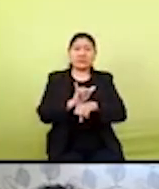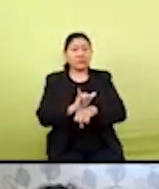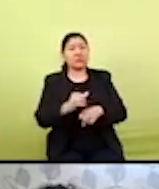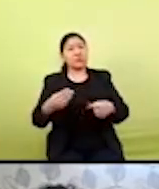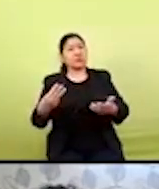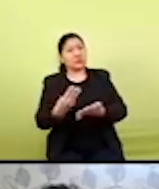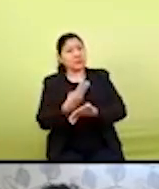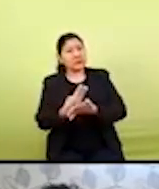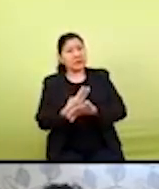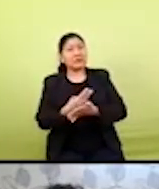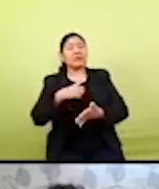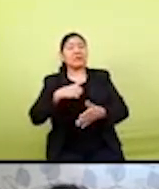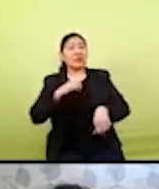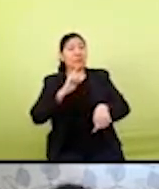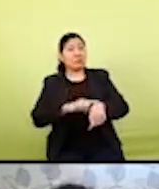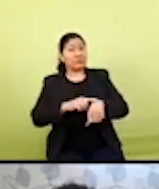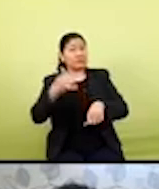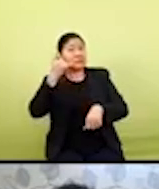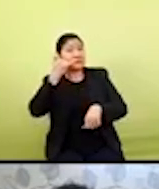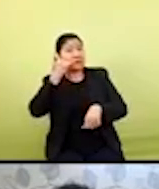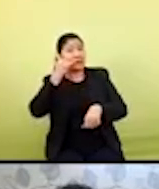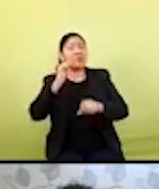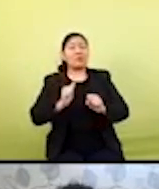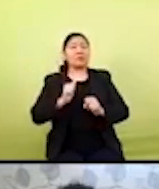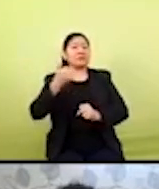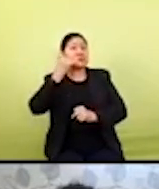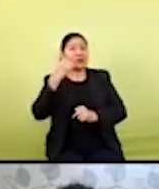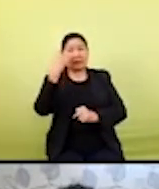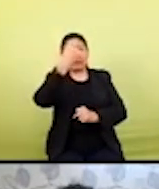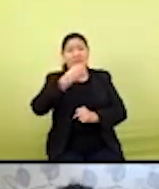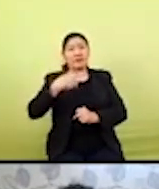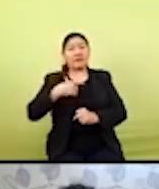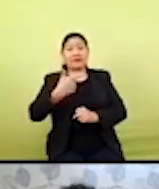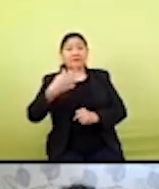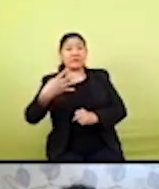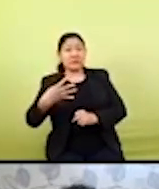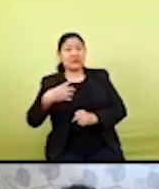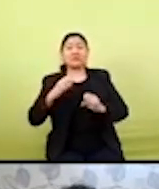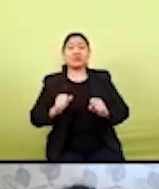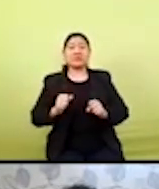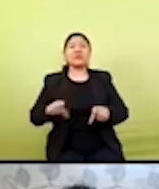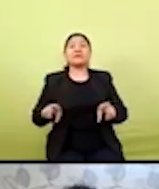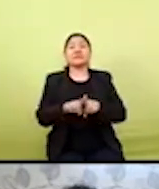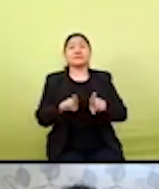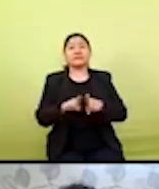funciona 24 horas, porém, as limitações, né, as restrições de circulação de pessoas